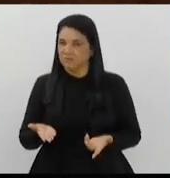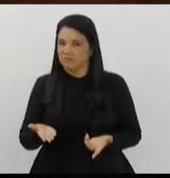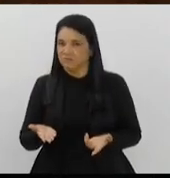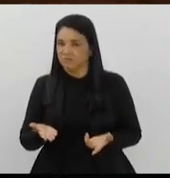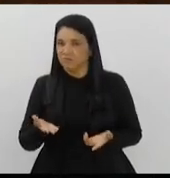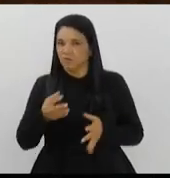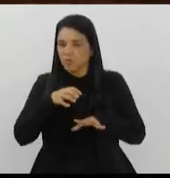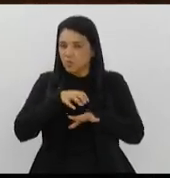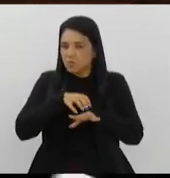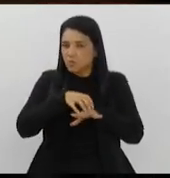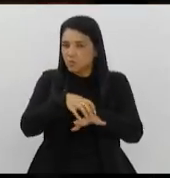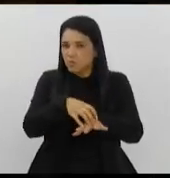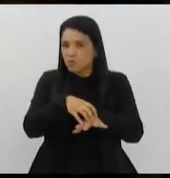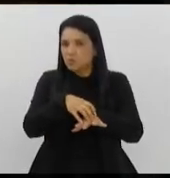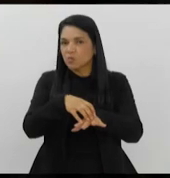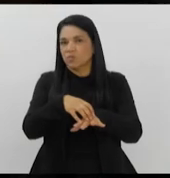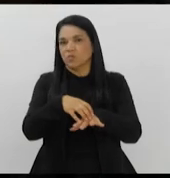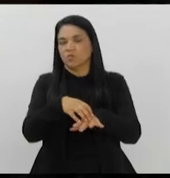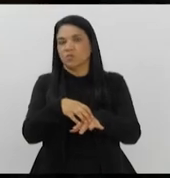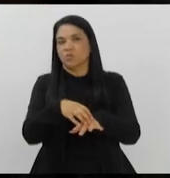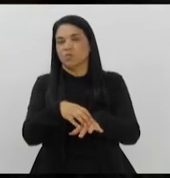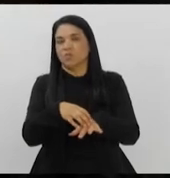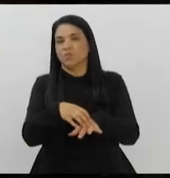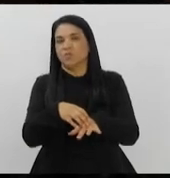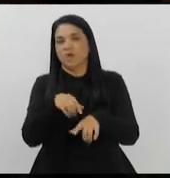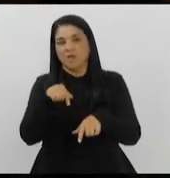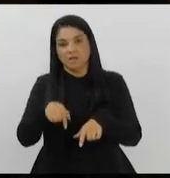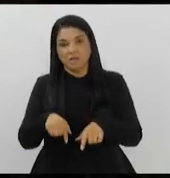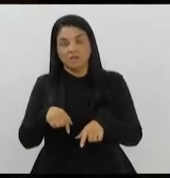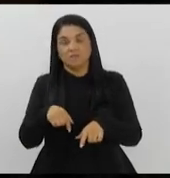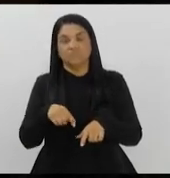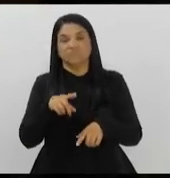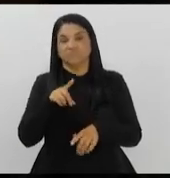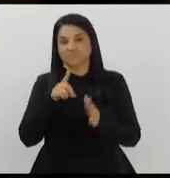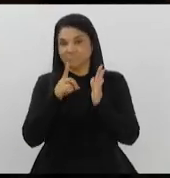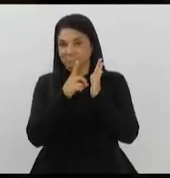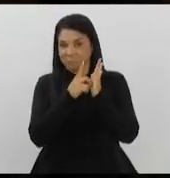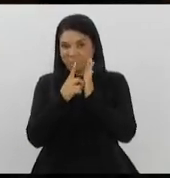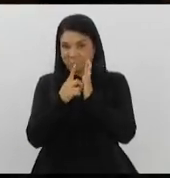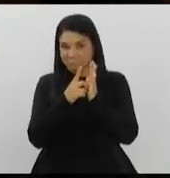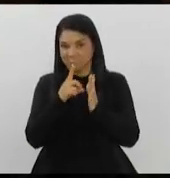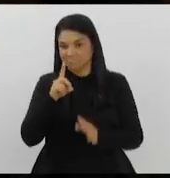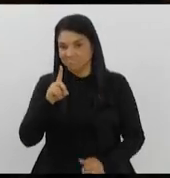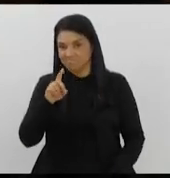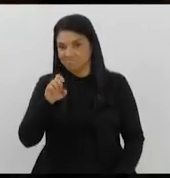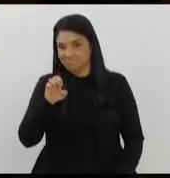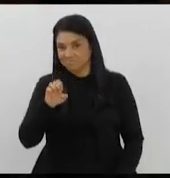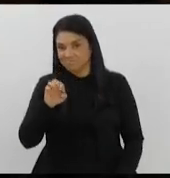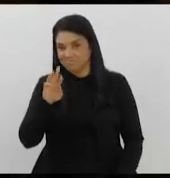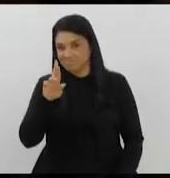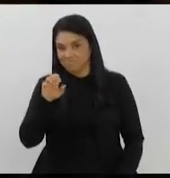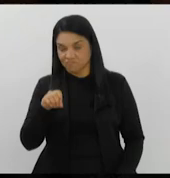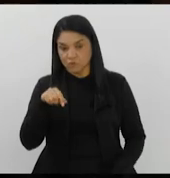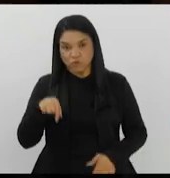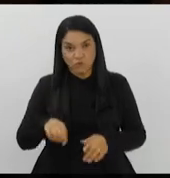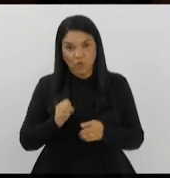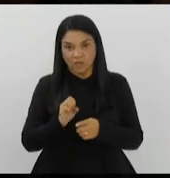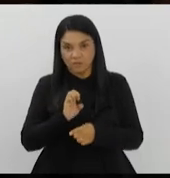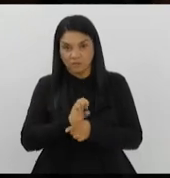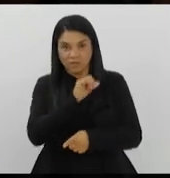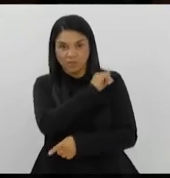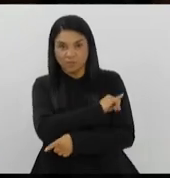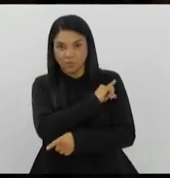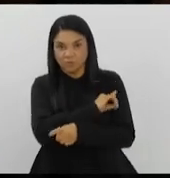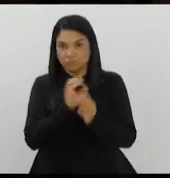Departamento de Transporte Rodoviário só existe no Rio de Janeiro. Não é reconhecido pela Agência Nacional. Aí eles não se